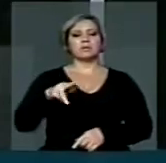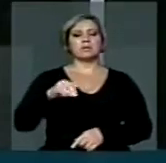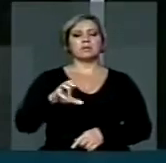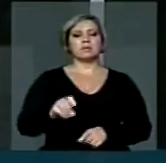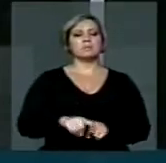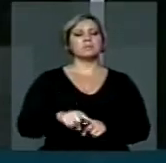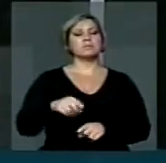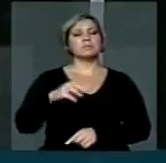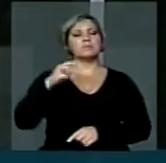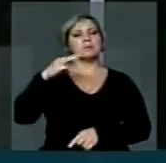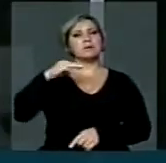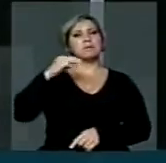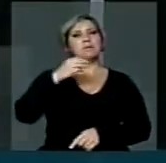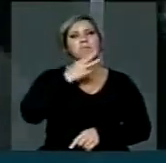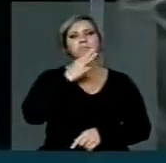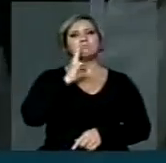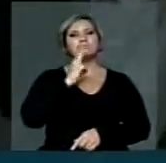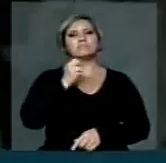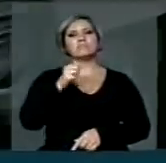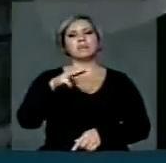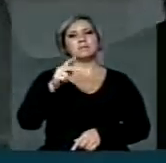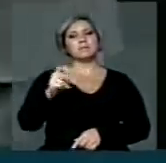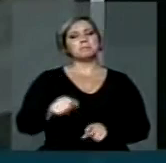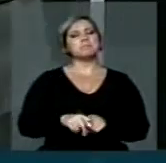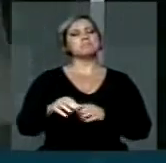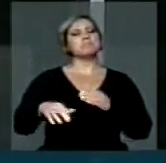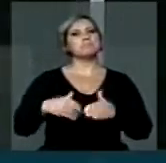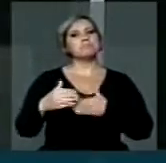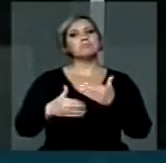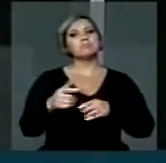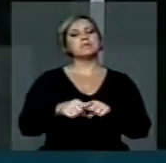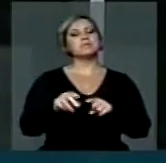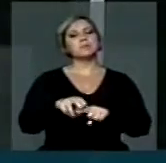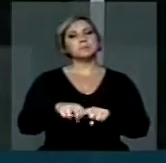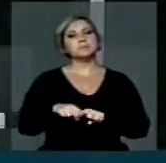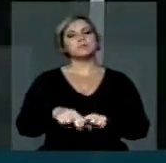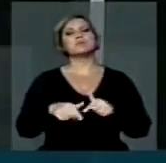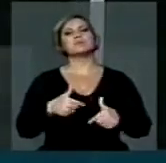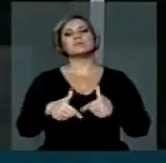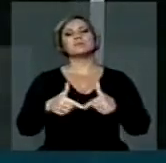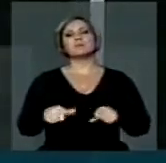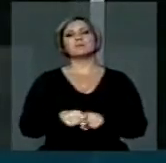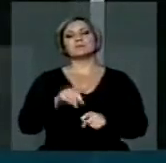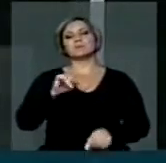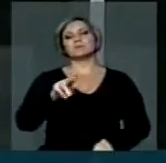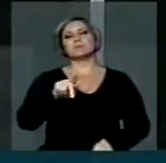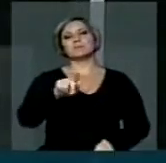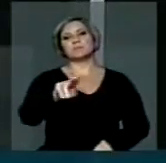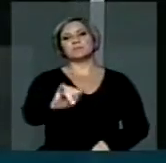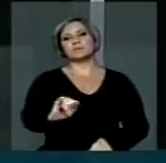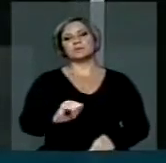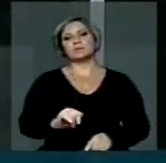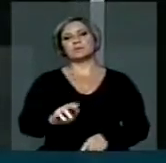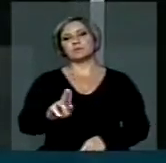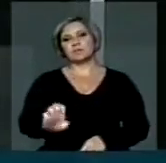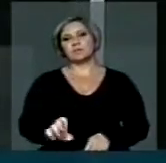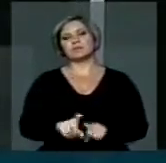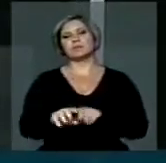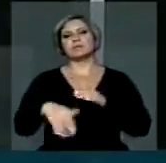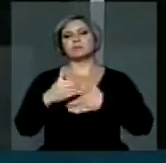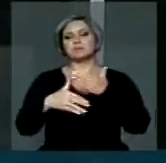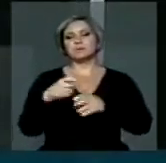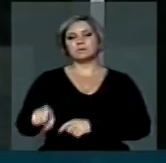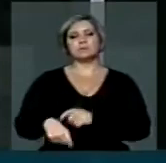Amapá, investem fortemente na agricultura familiar. Por isso, o IBGE registra aumento na produção agrícola